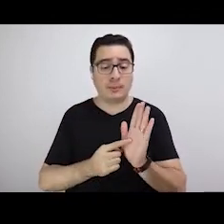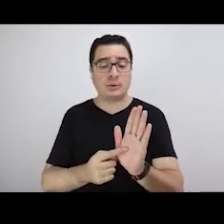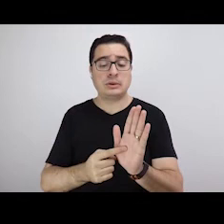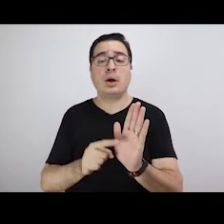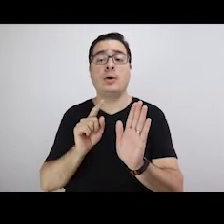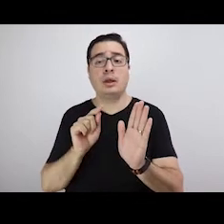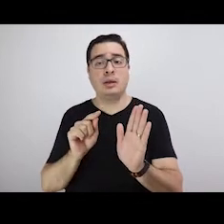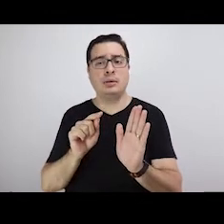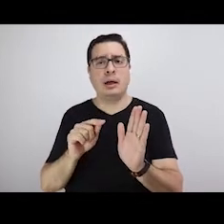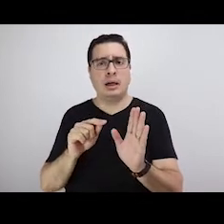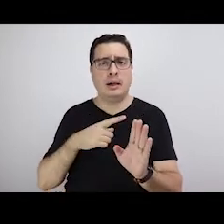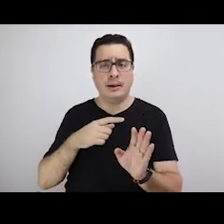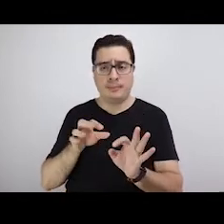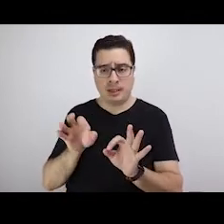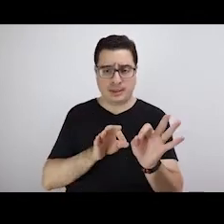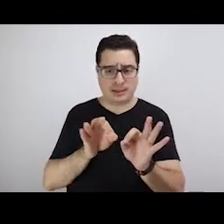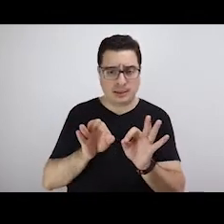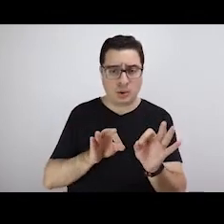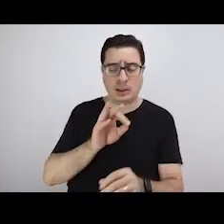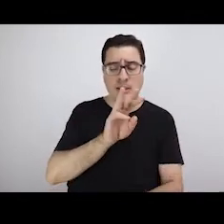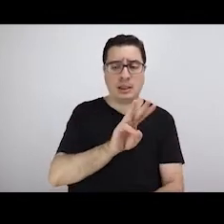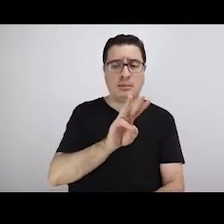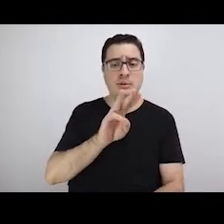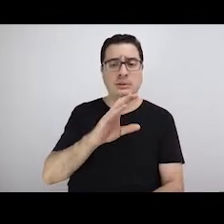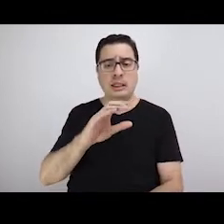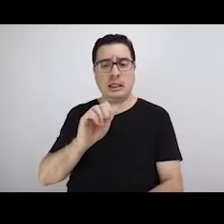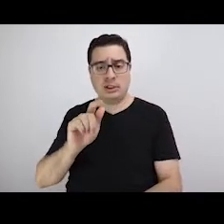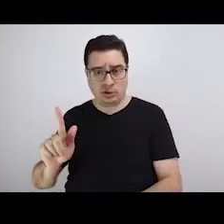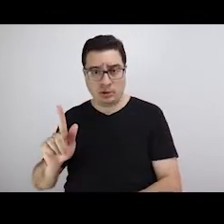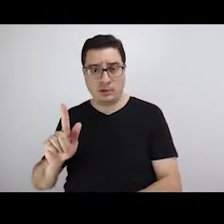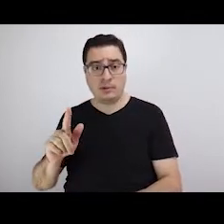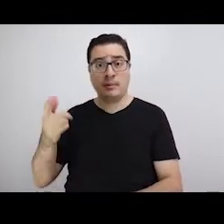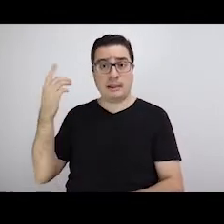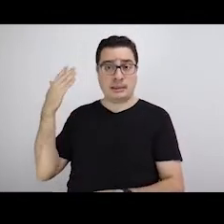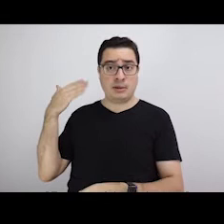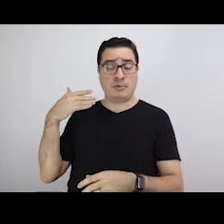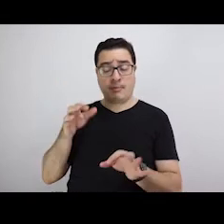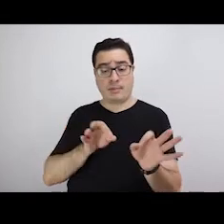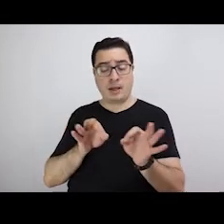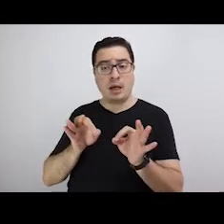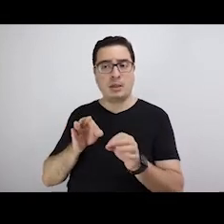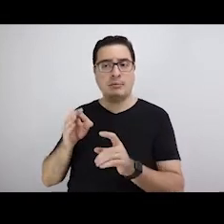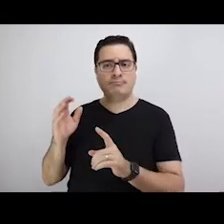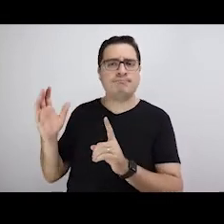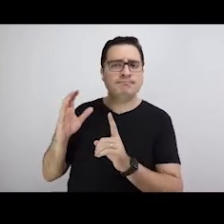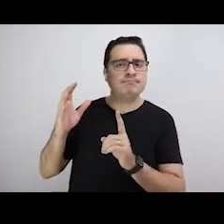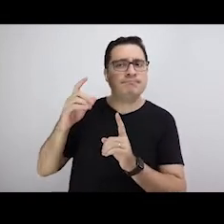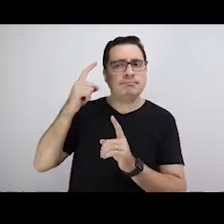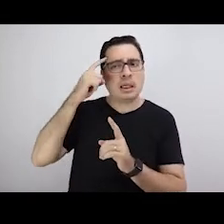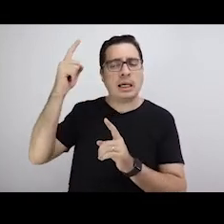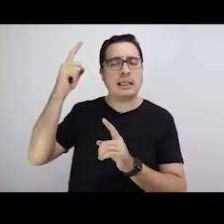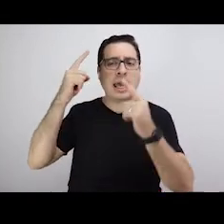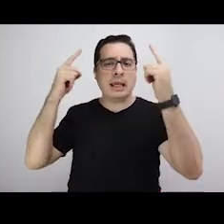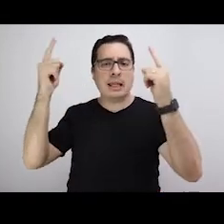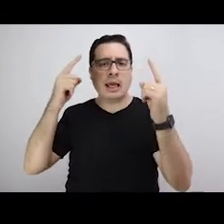a construção da WCAG já foi ali fortemente influenciada por essas ideias de